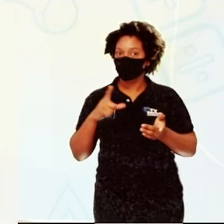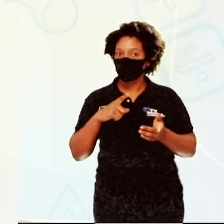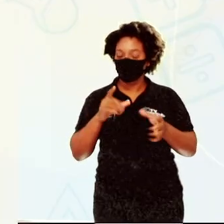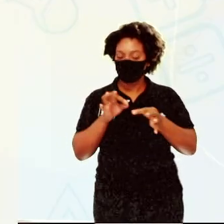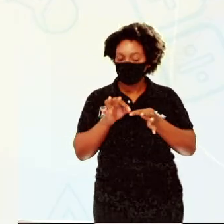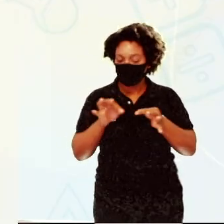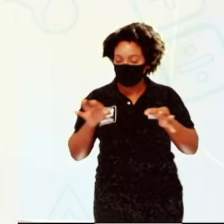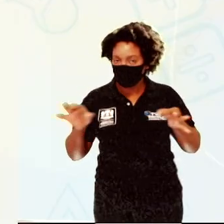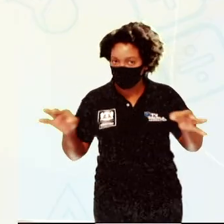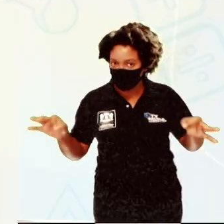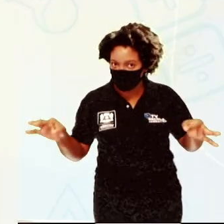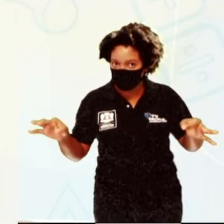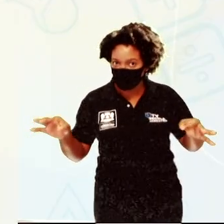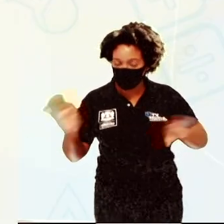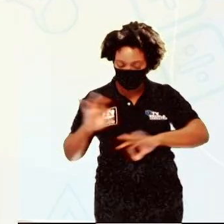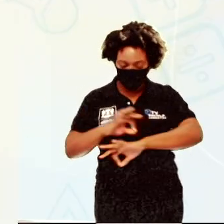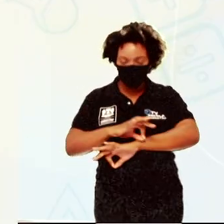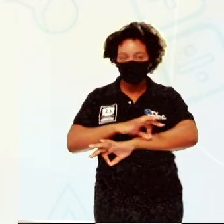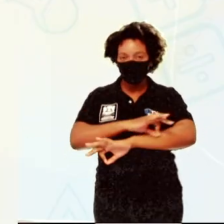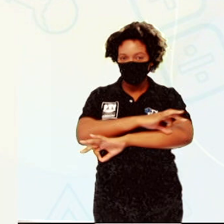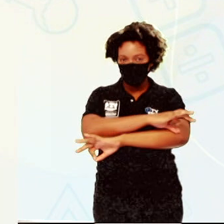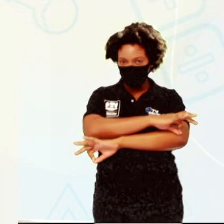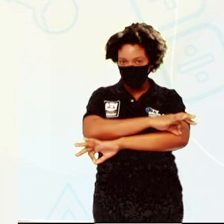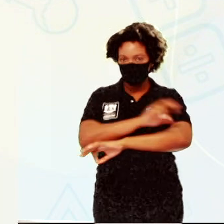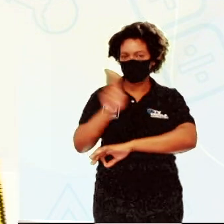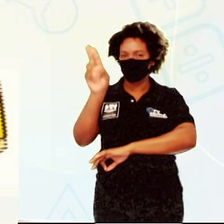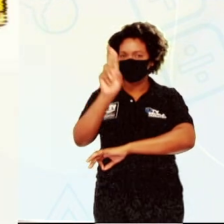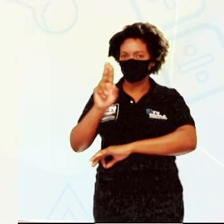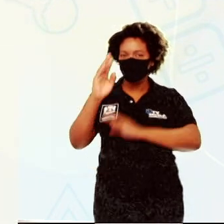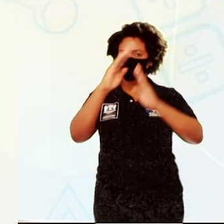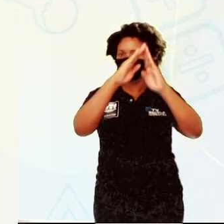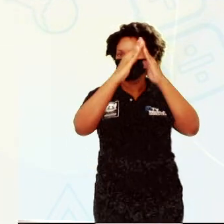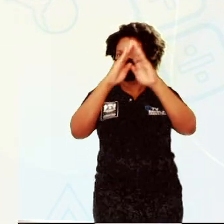trena, que é muito utilizada em construção.